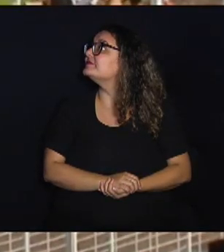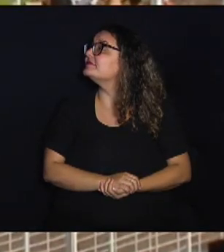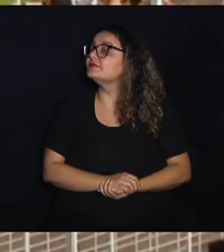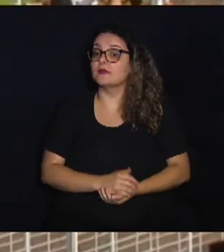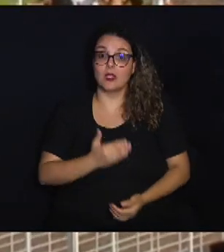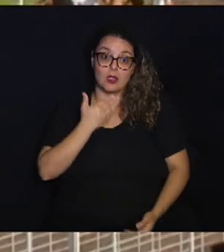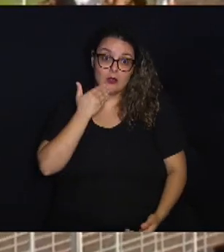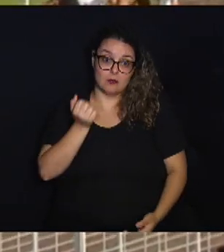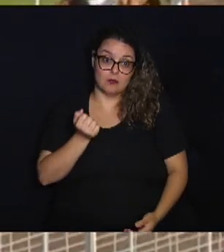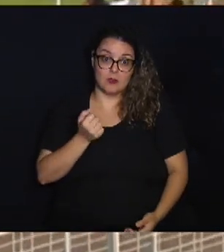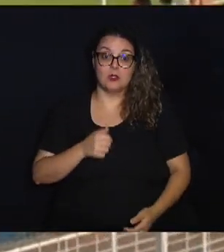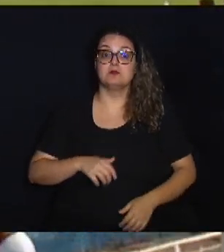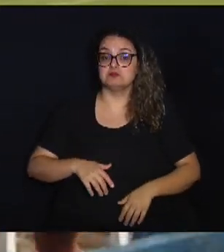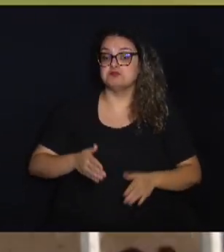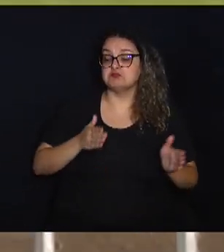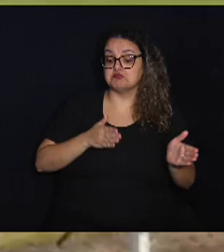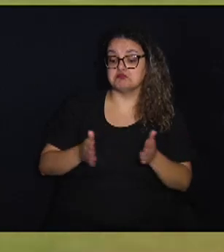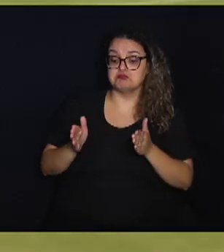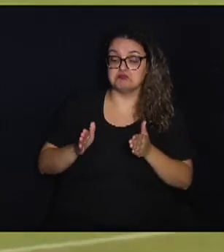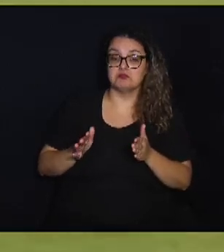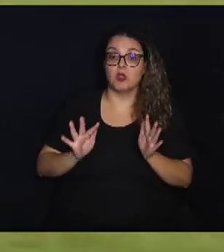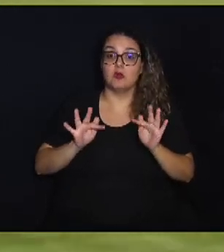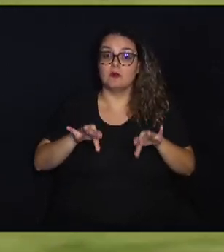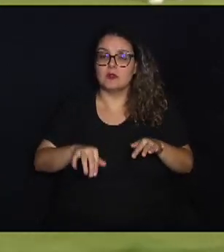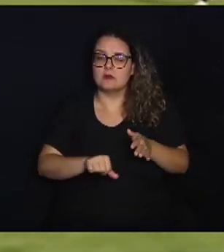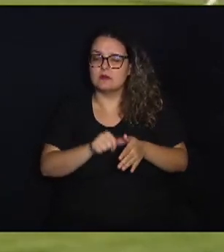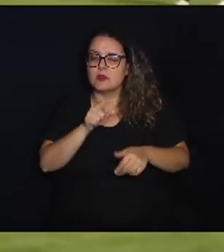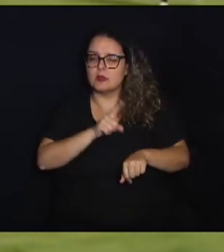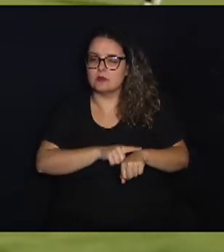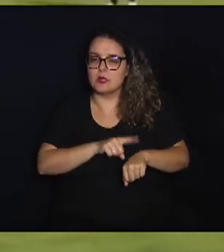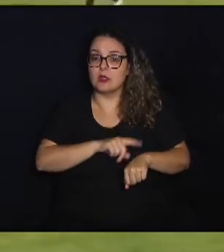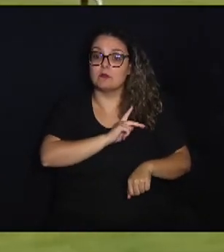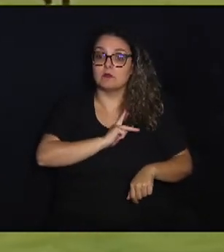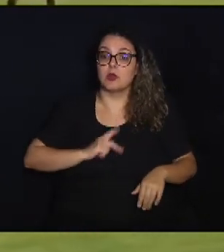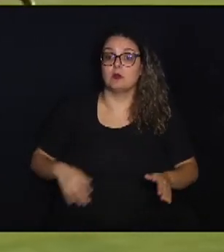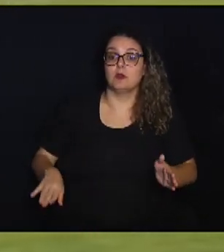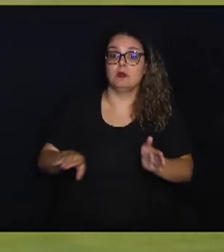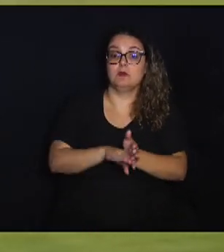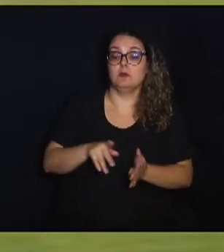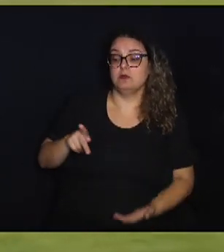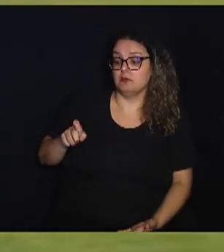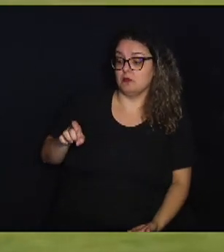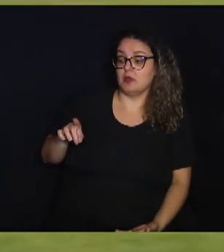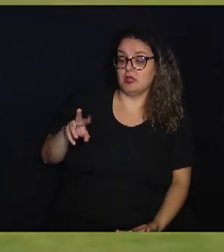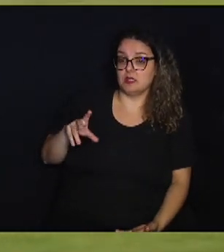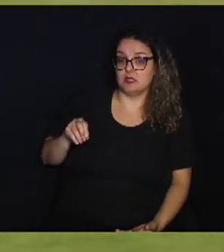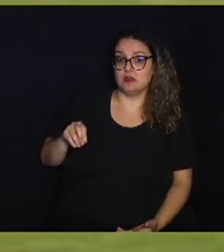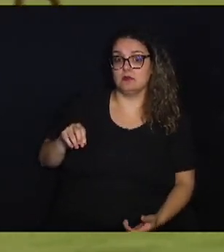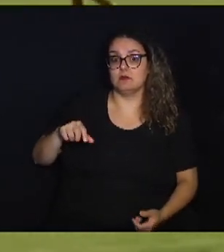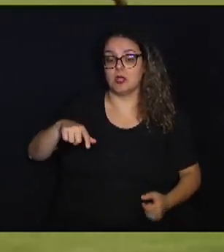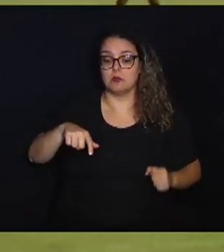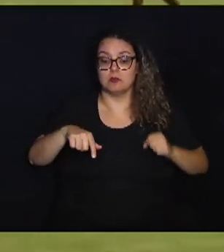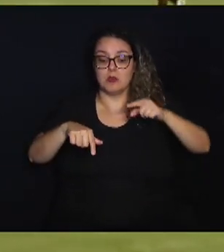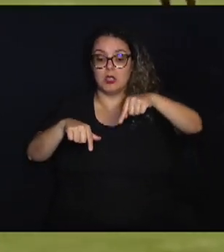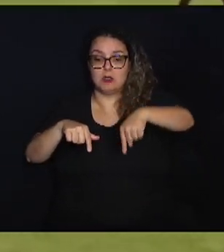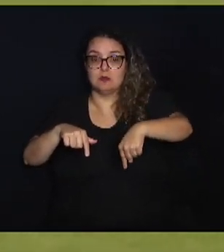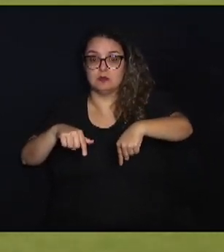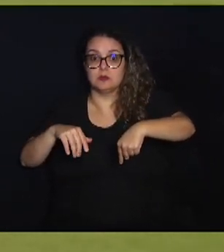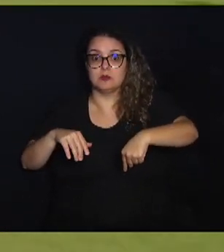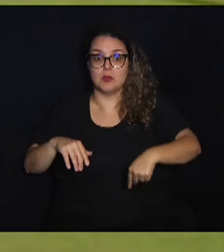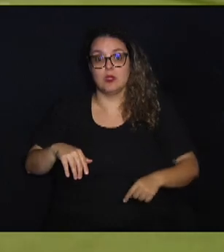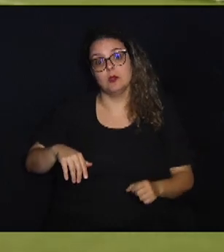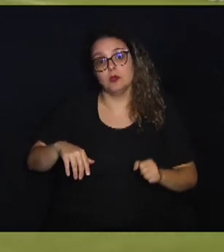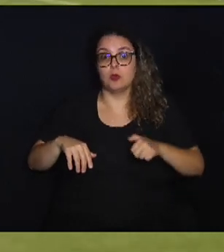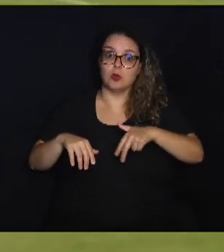Melhor na partida, no finalzinho do primeiro tempo, a Ponte chegou com Pedrinho, que cruzou na medida, na cabeça